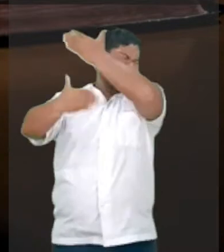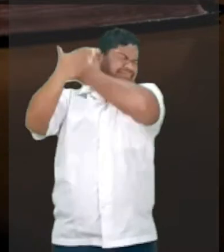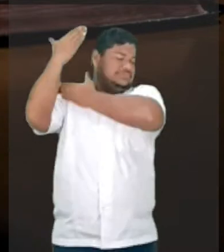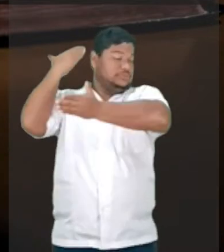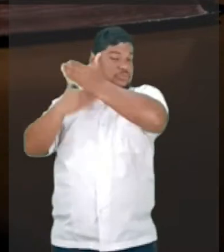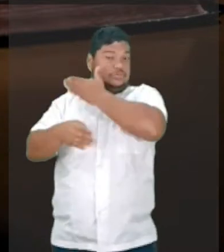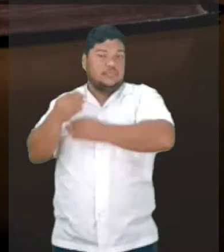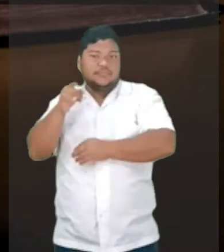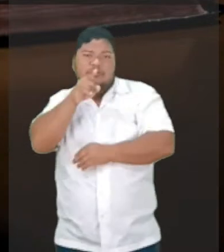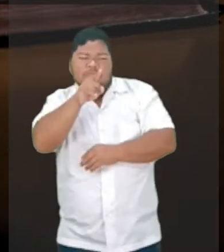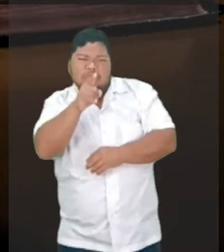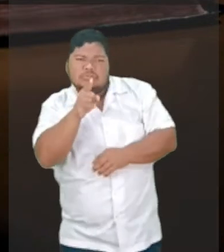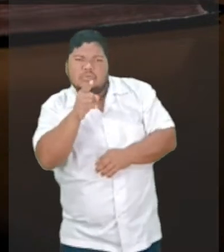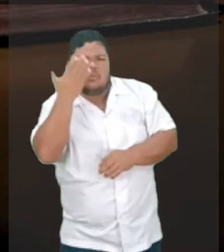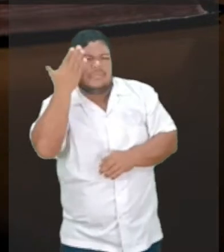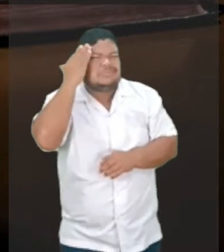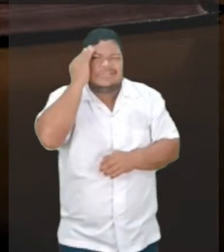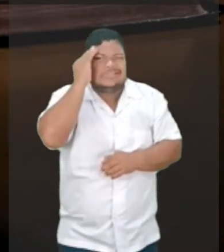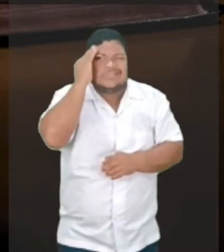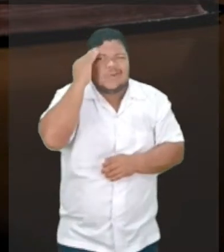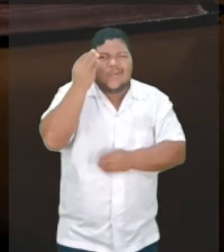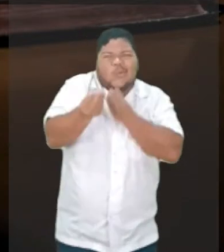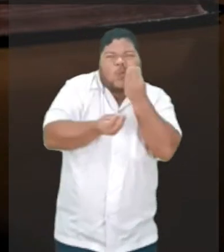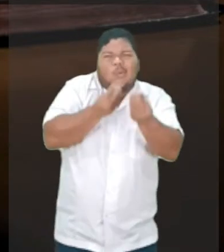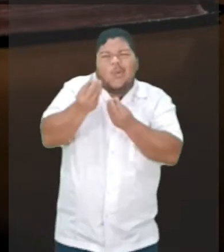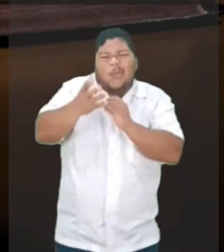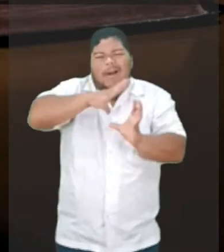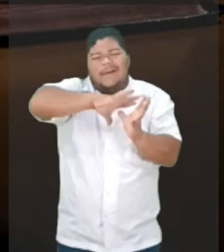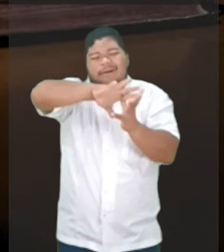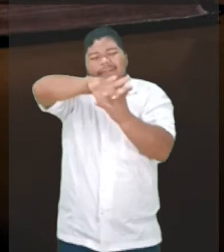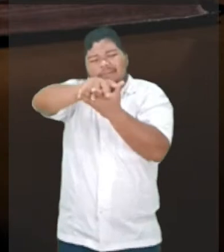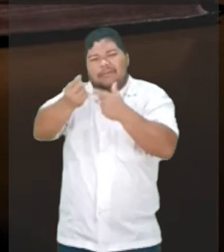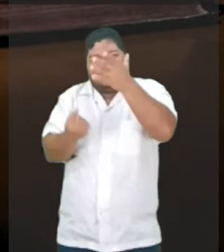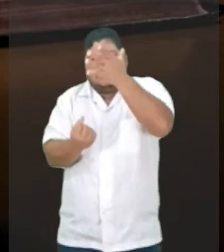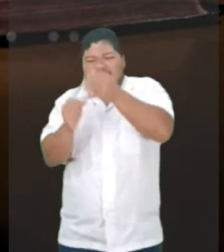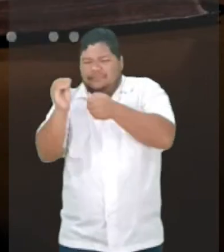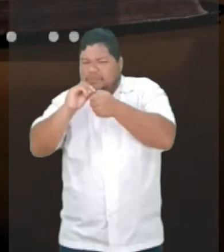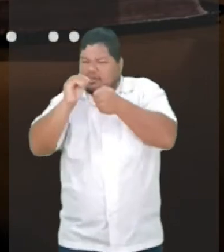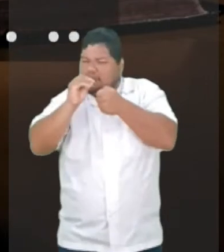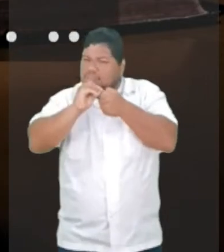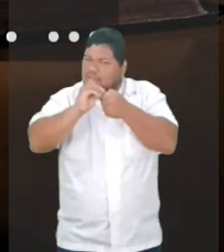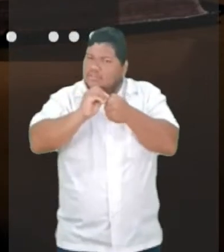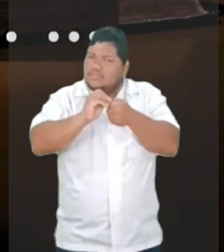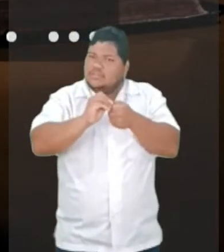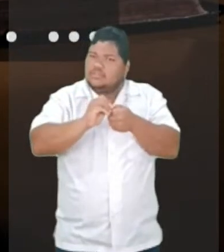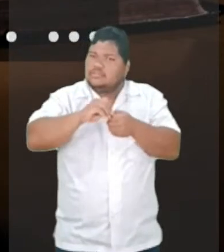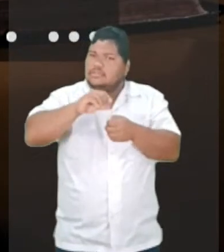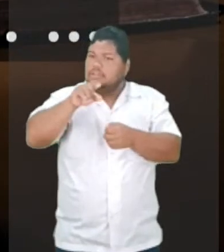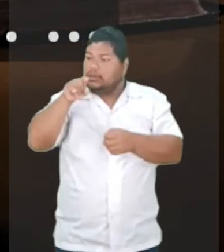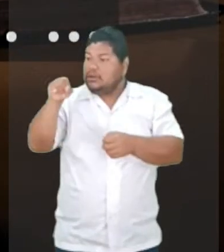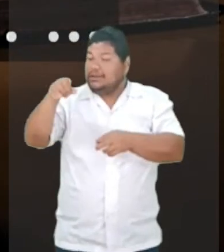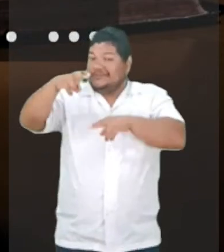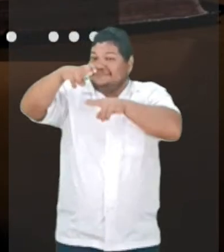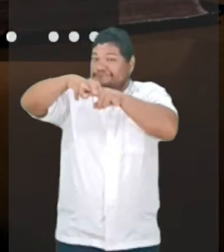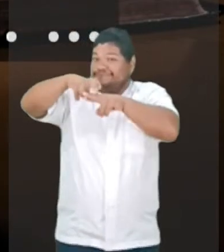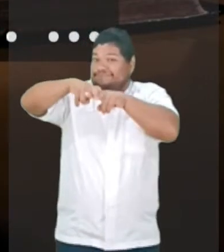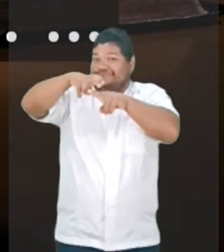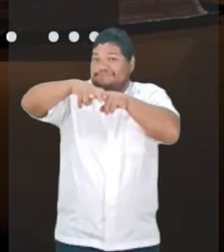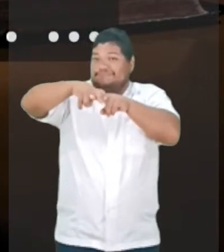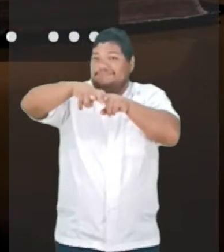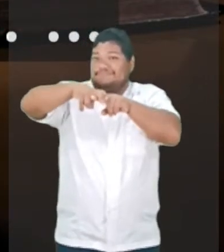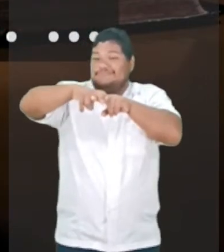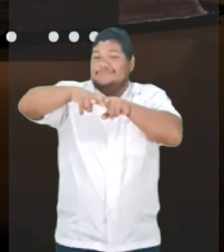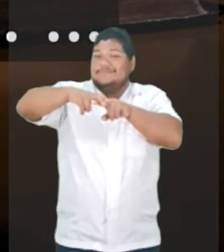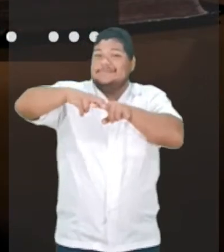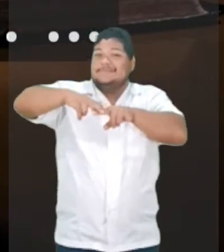Vocês não compreendem como a terra foi fundada? Ele se assenta no seu trono acima